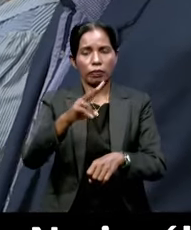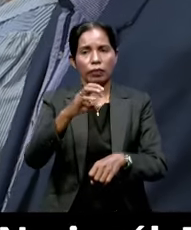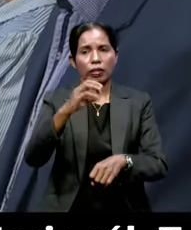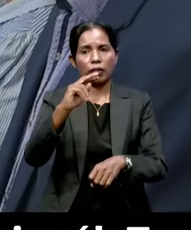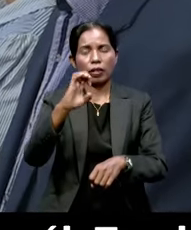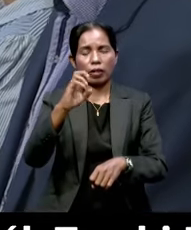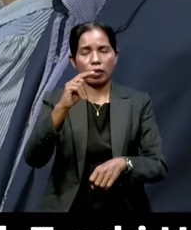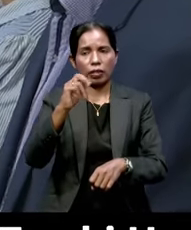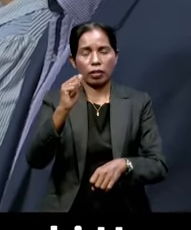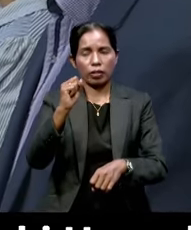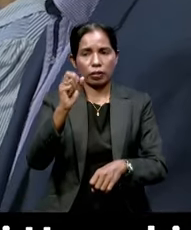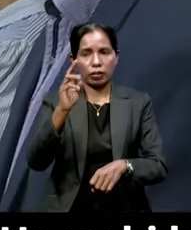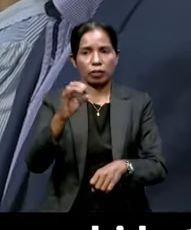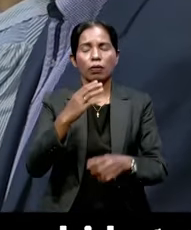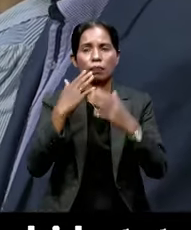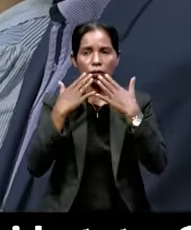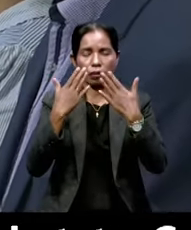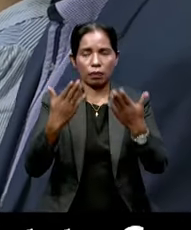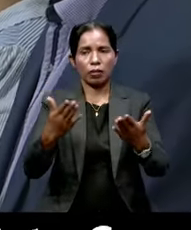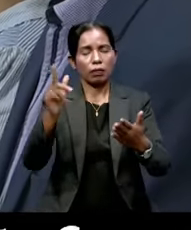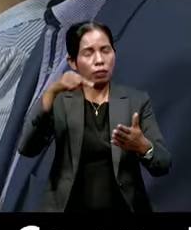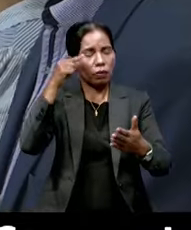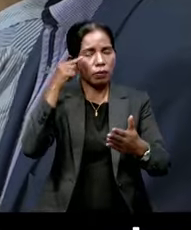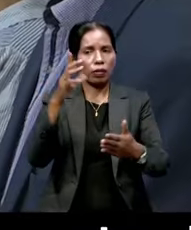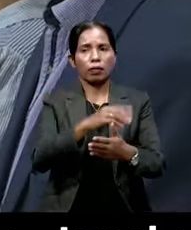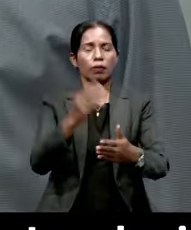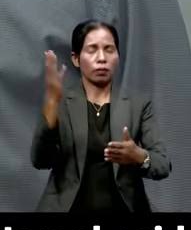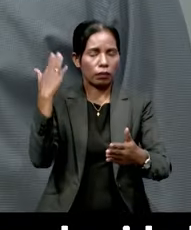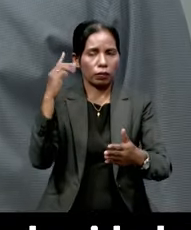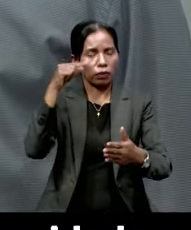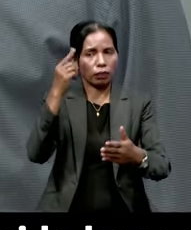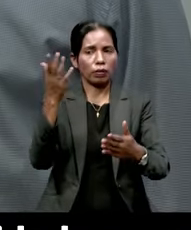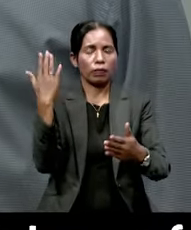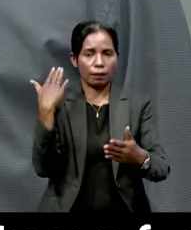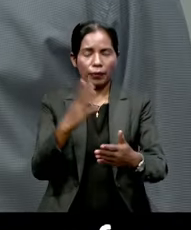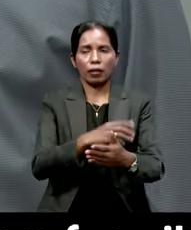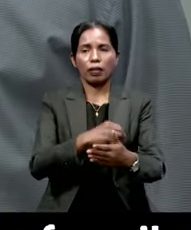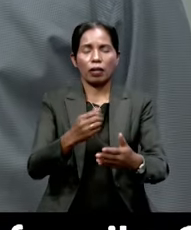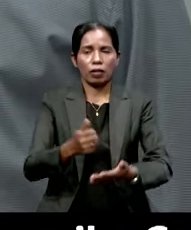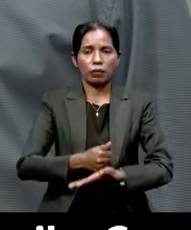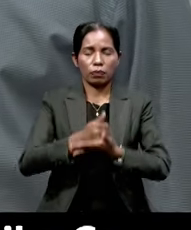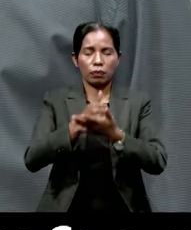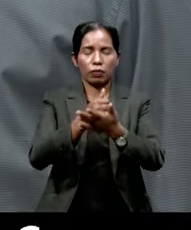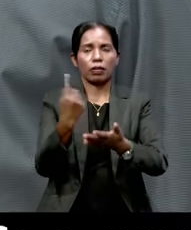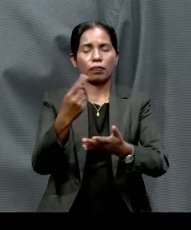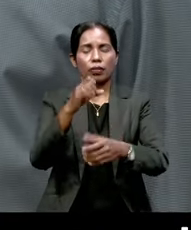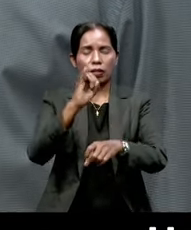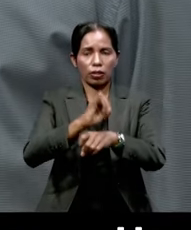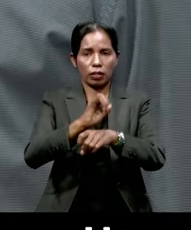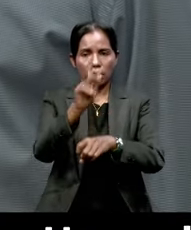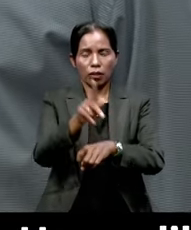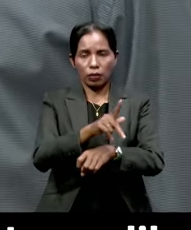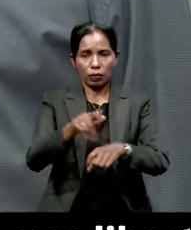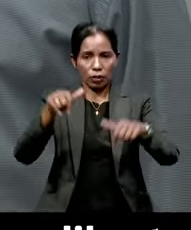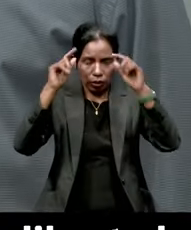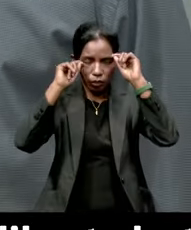Fátima Freitas Estebê, agradece para o governo anterior, no governo atual, também a Fátima foi apoio máximo para a Igreja Católica e